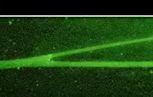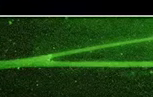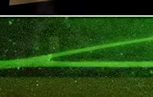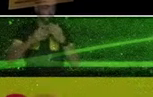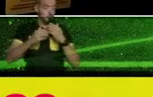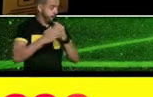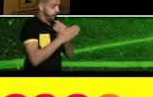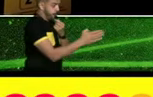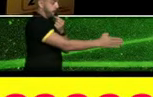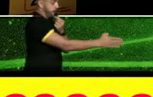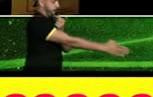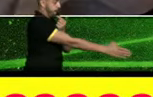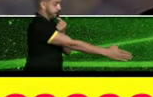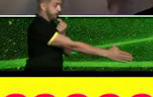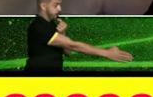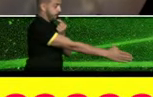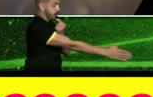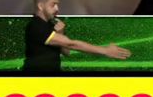B